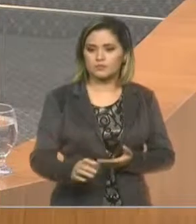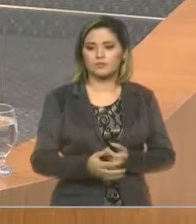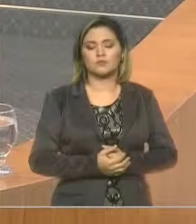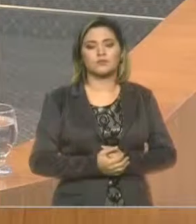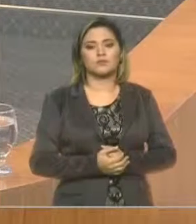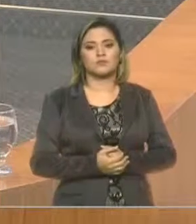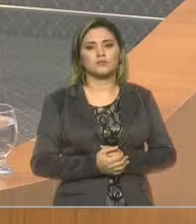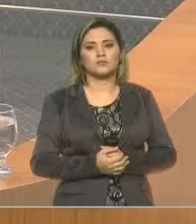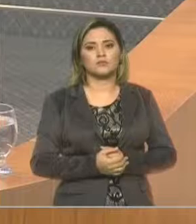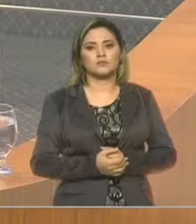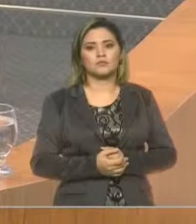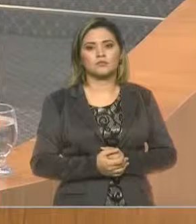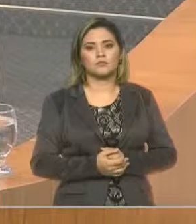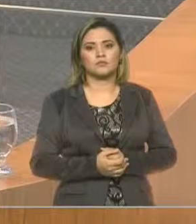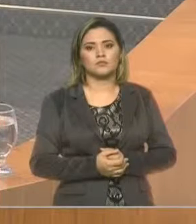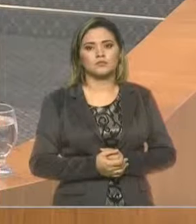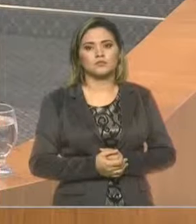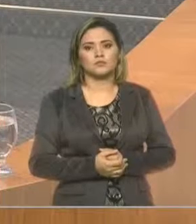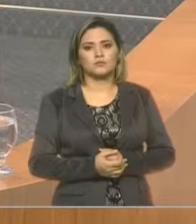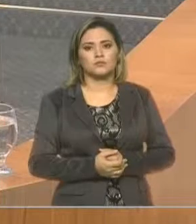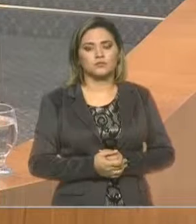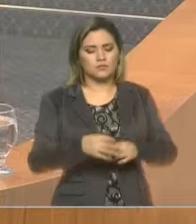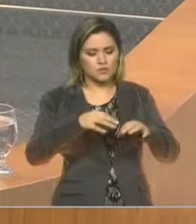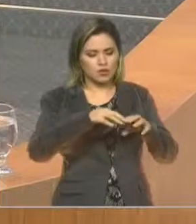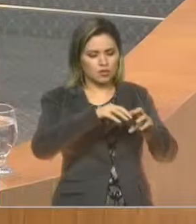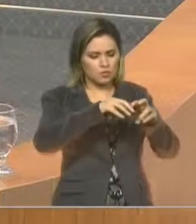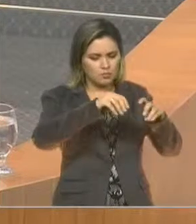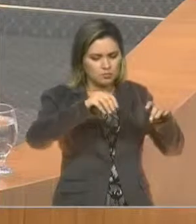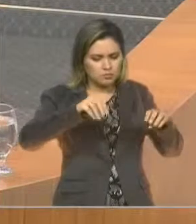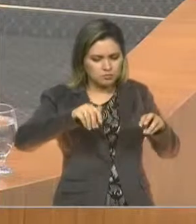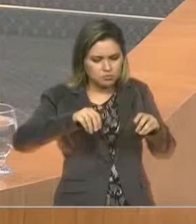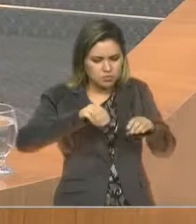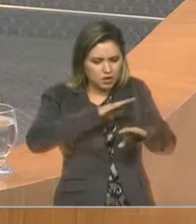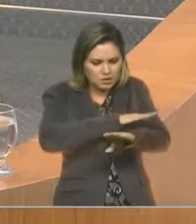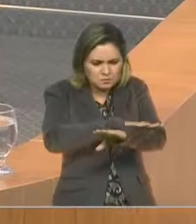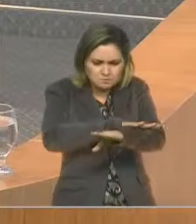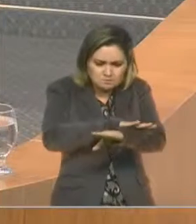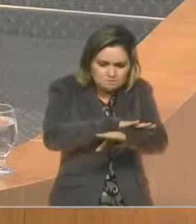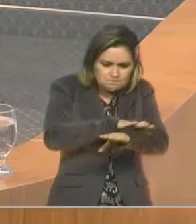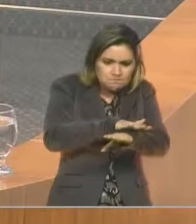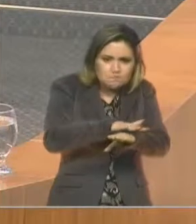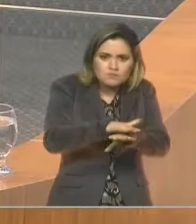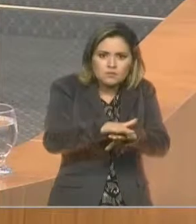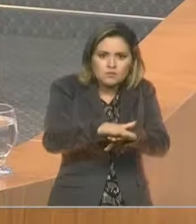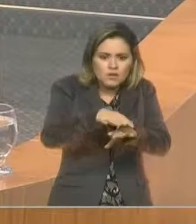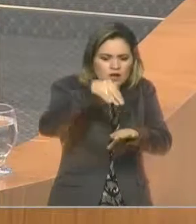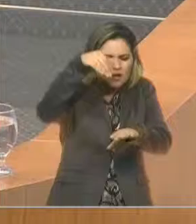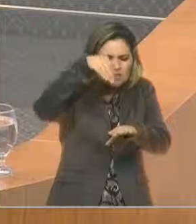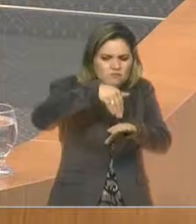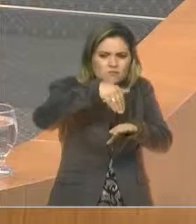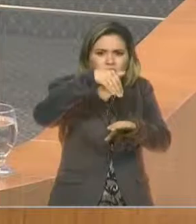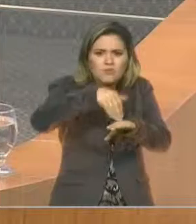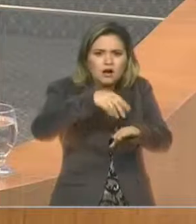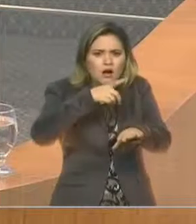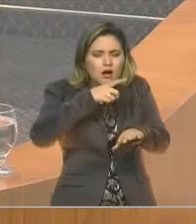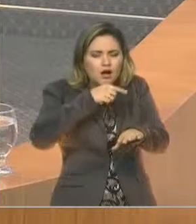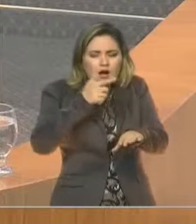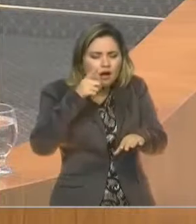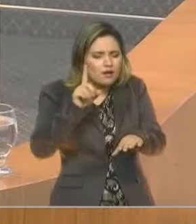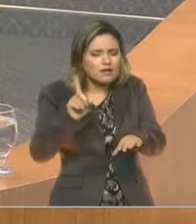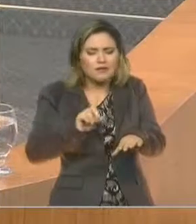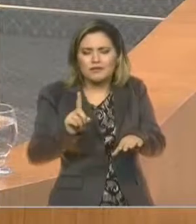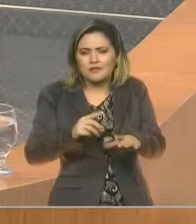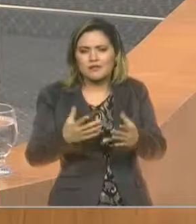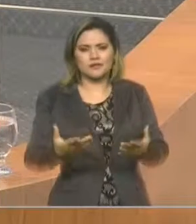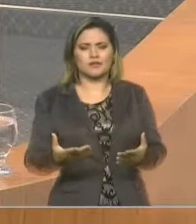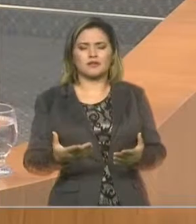impermeabilização e parcelamento do solo para fins urbanos, eles têm que ser responsabilizados. E a grande pergunta, a gente vê em rede social o tempo todo as